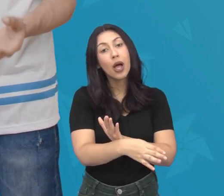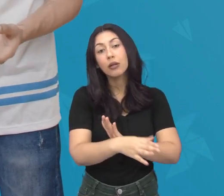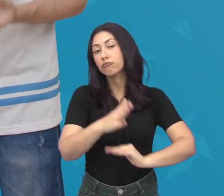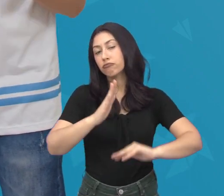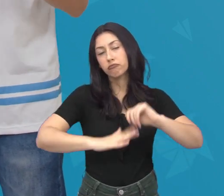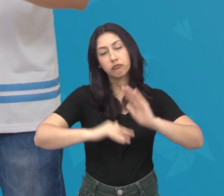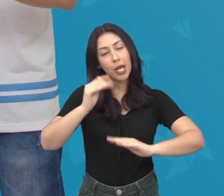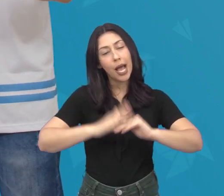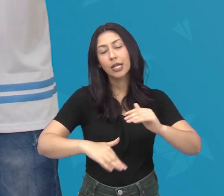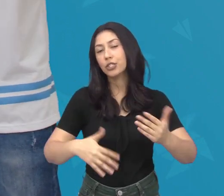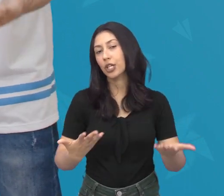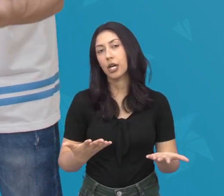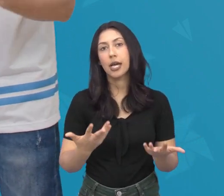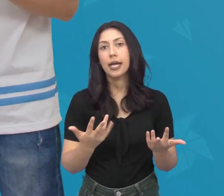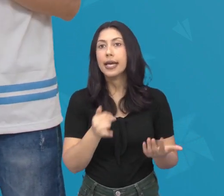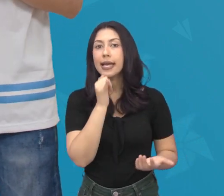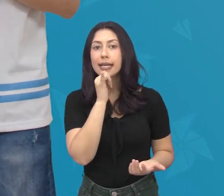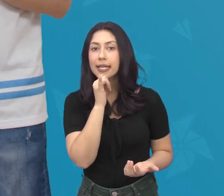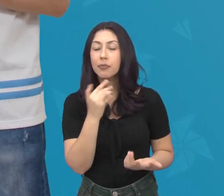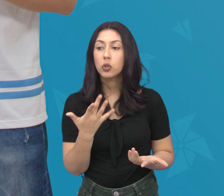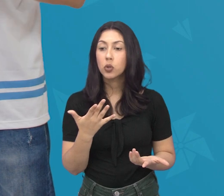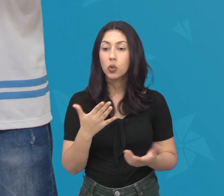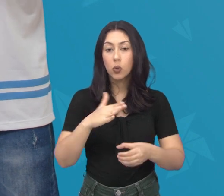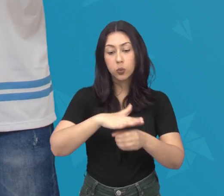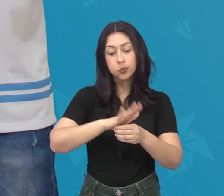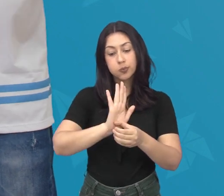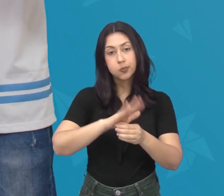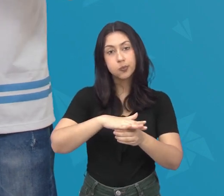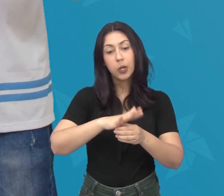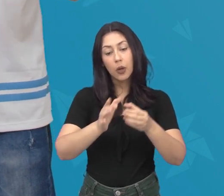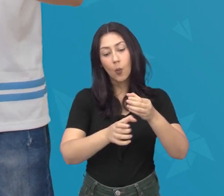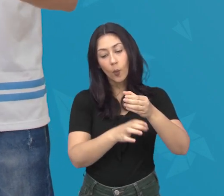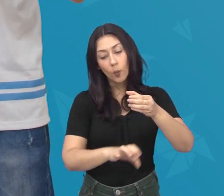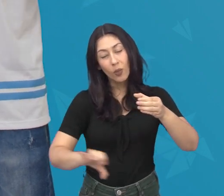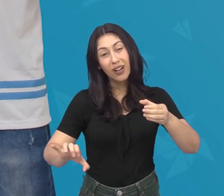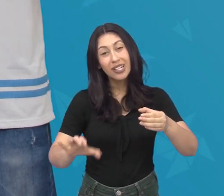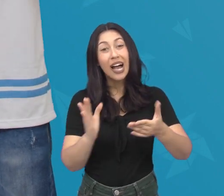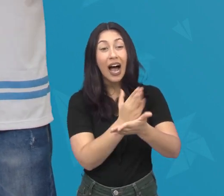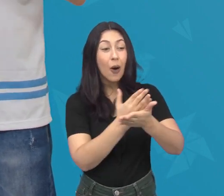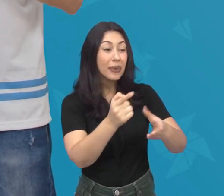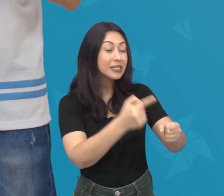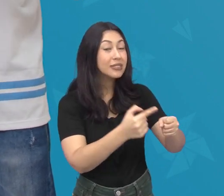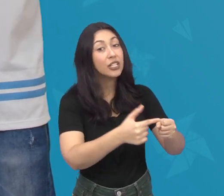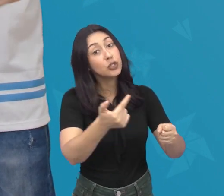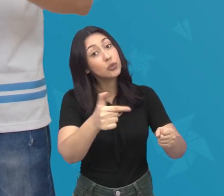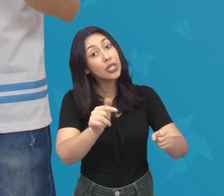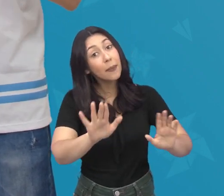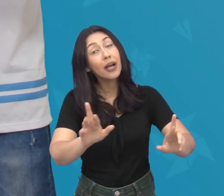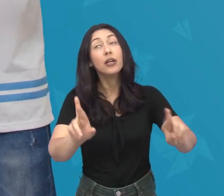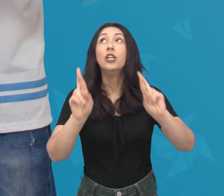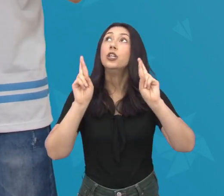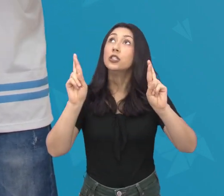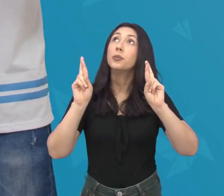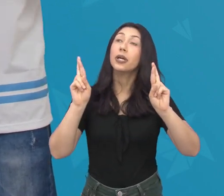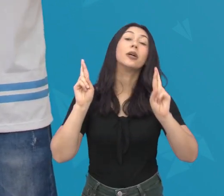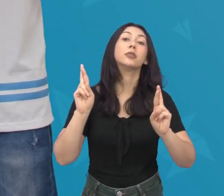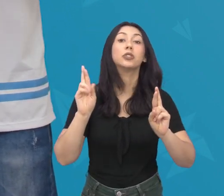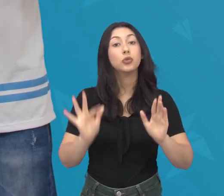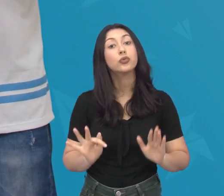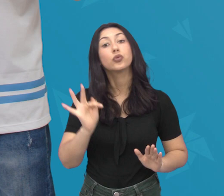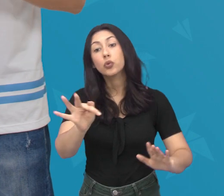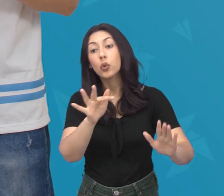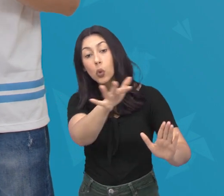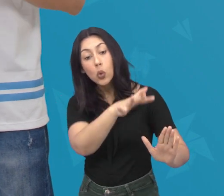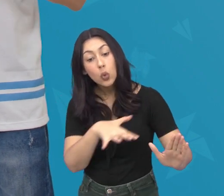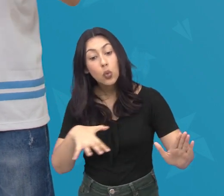nosso dia a dia, né, que é o tratamento de esgoto, que muitas cidades infelizmente não tem, mas esperamos um dia, né, que o poder público